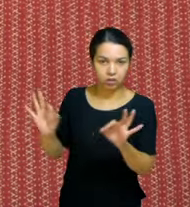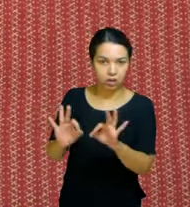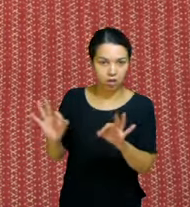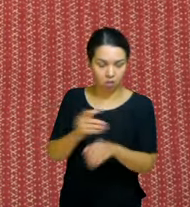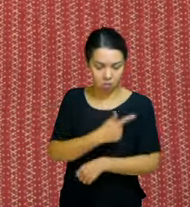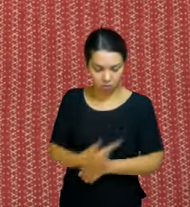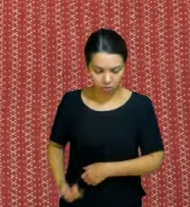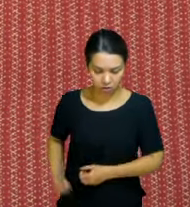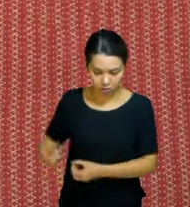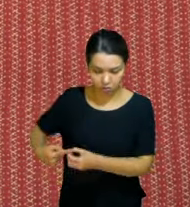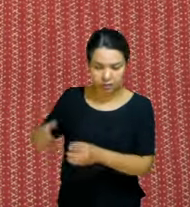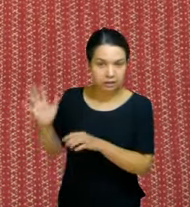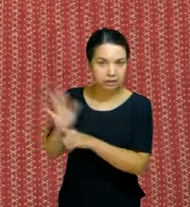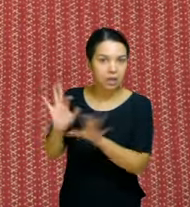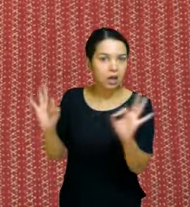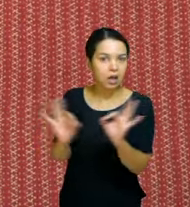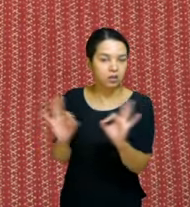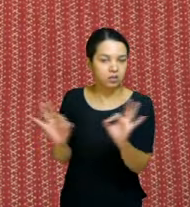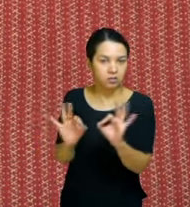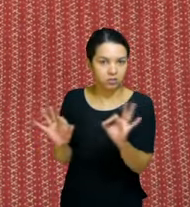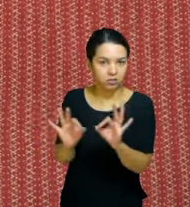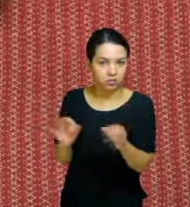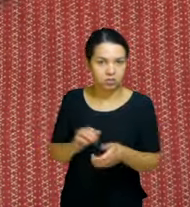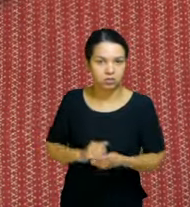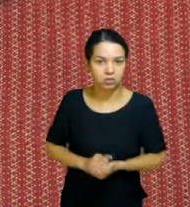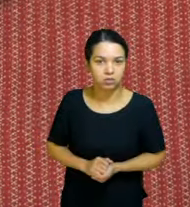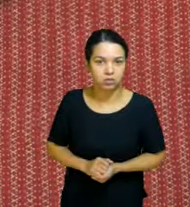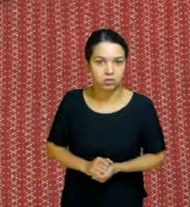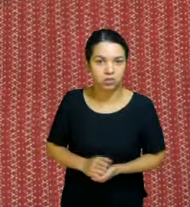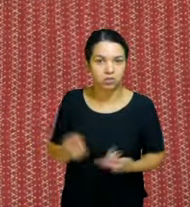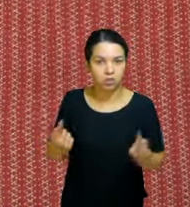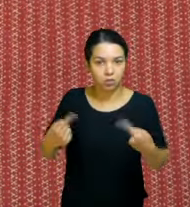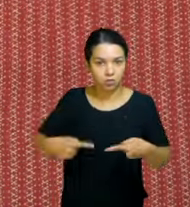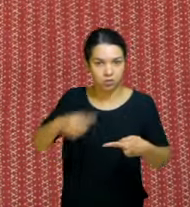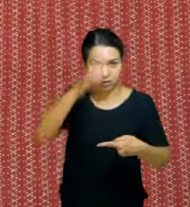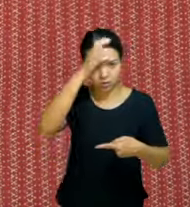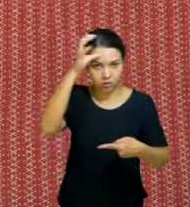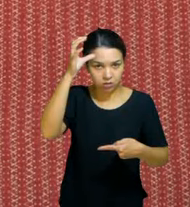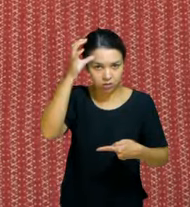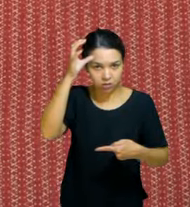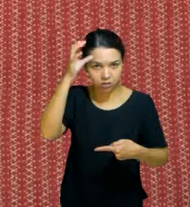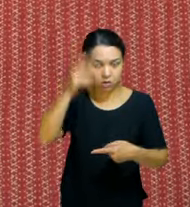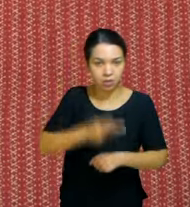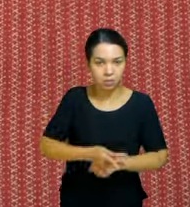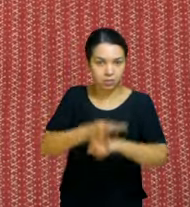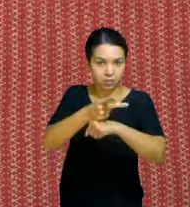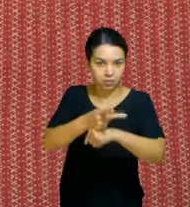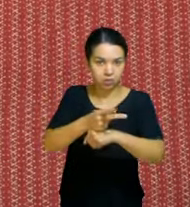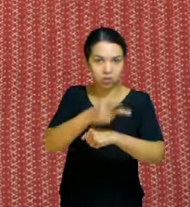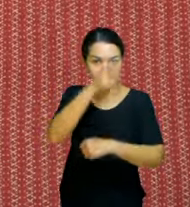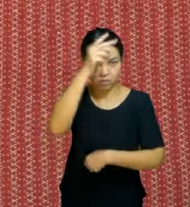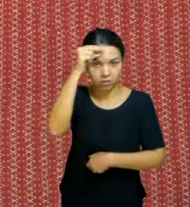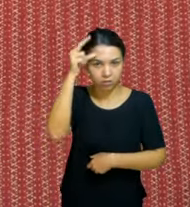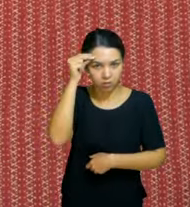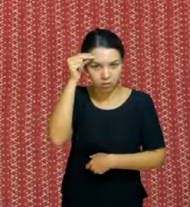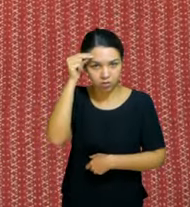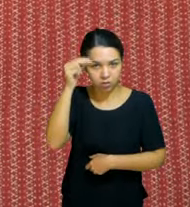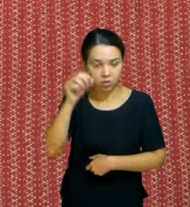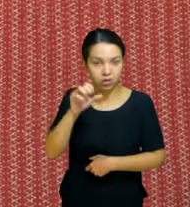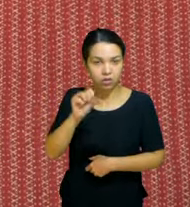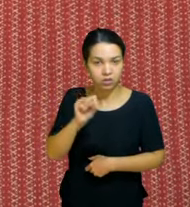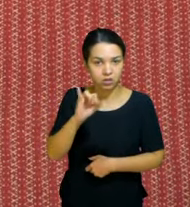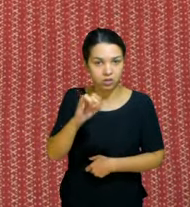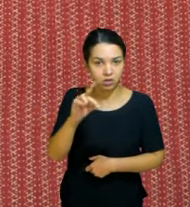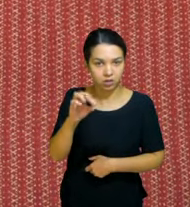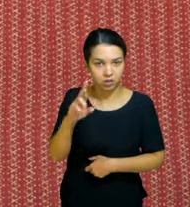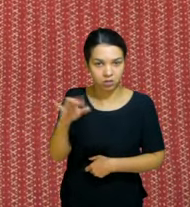municipal. Posso citar que, numa determinada situação, a competição era em Criciúma e quem deu a premiação foi a Prefeitura de Siderópolis. Não havia